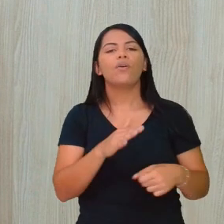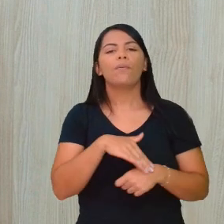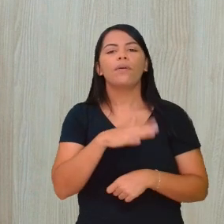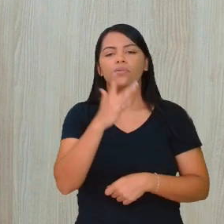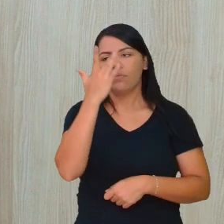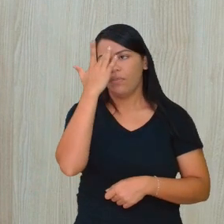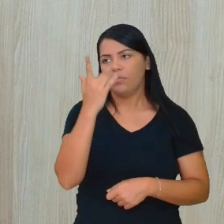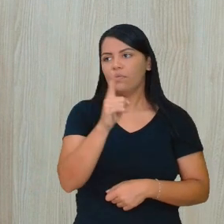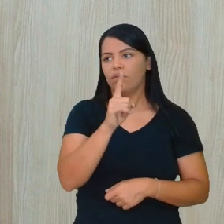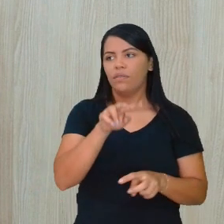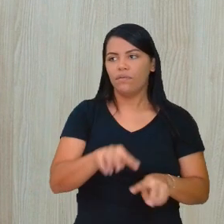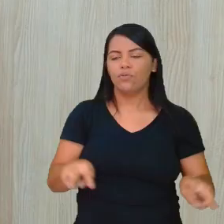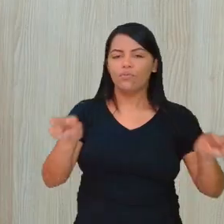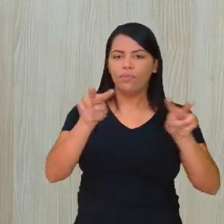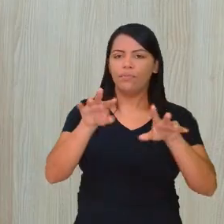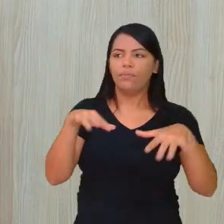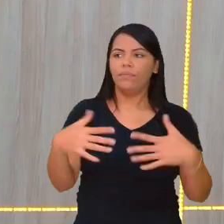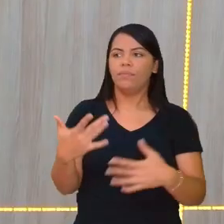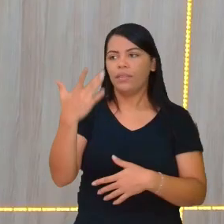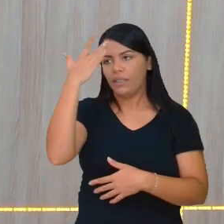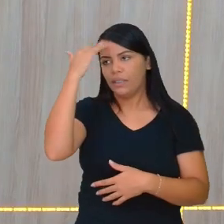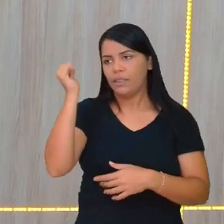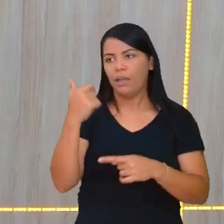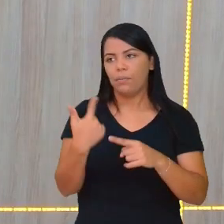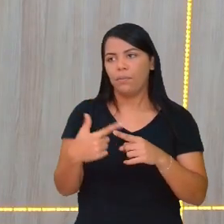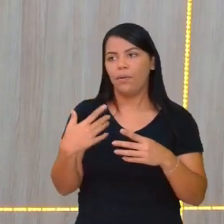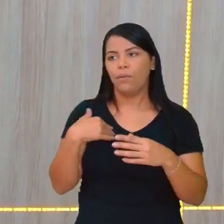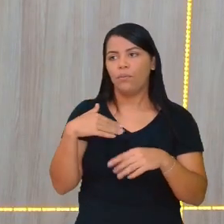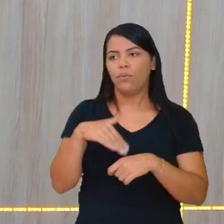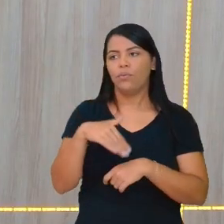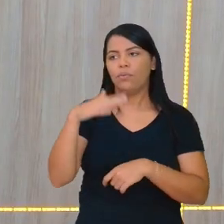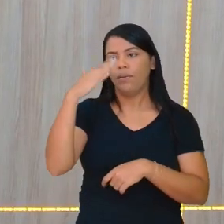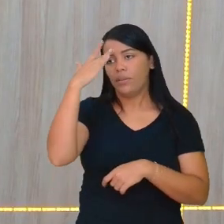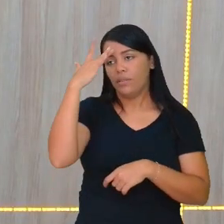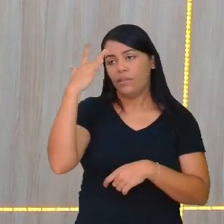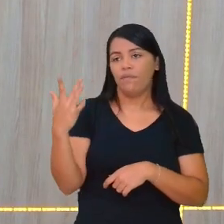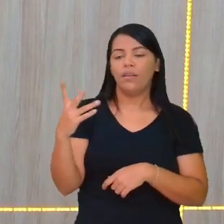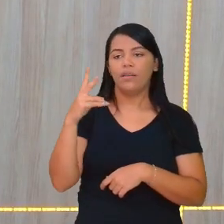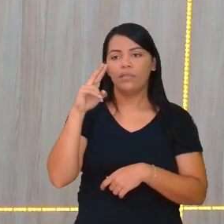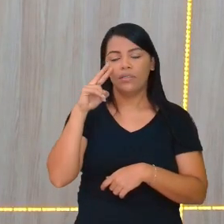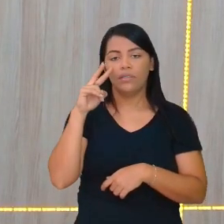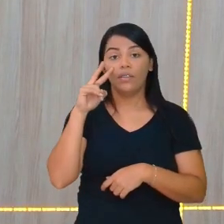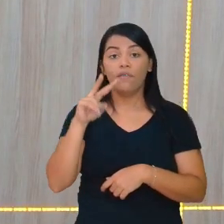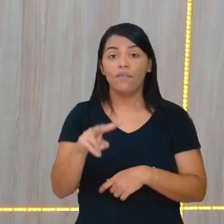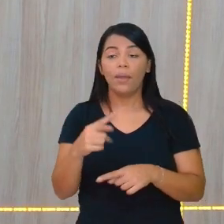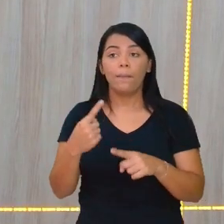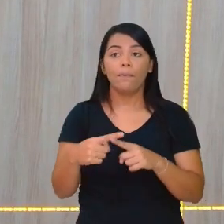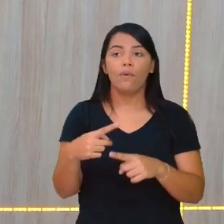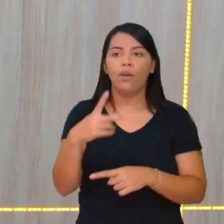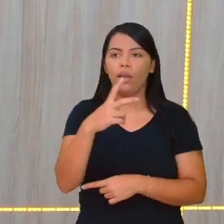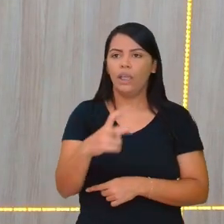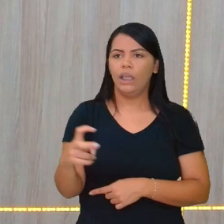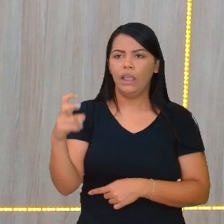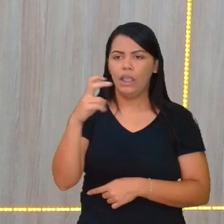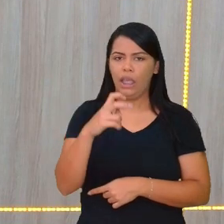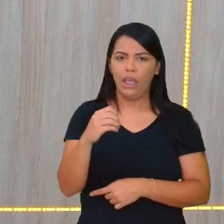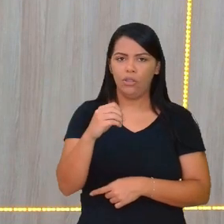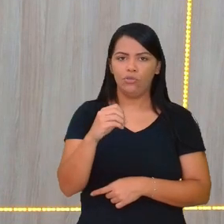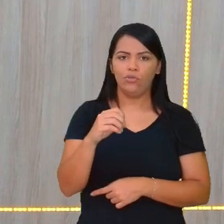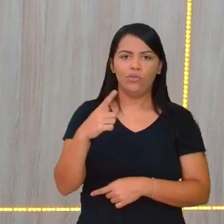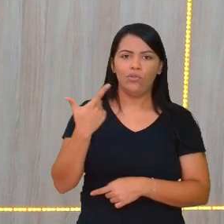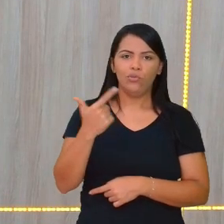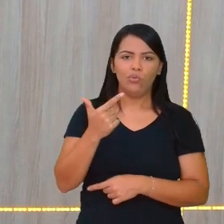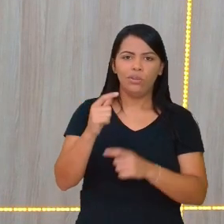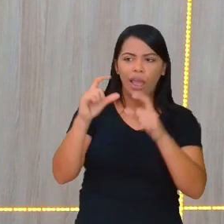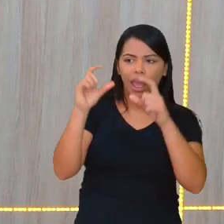entendeu? Sabe por que é mais fácil de visualizar? Porque os 500 entrevistados não estão desenhados aqui. Você vai